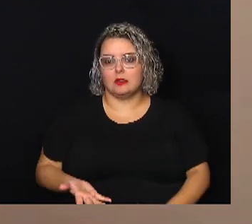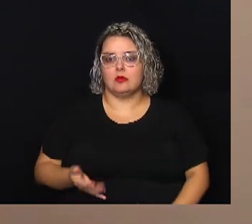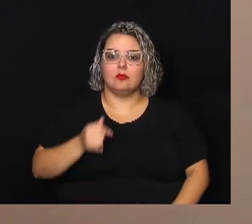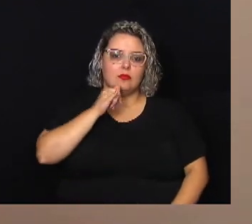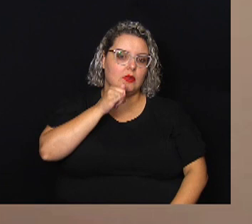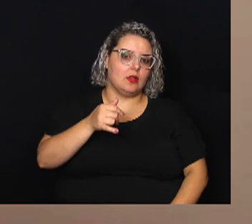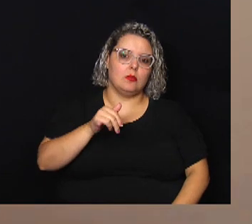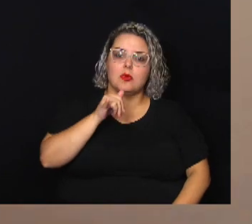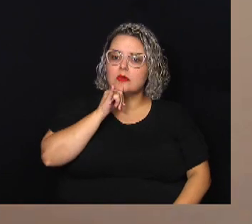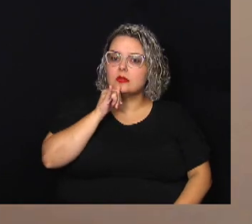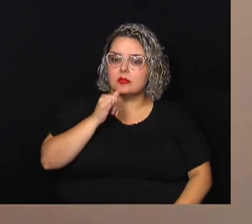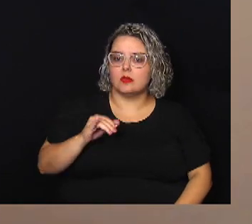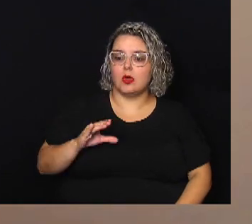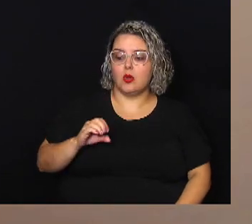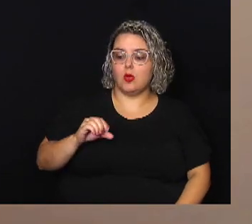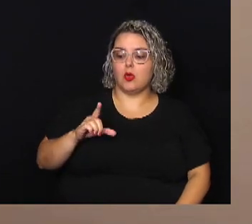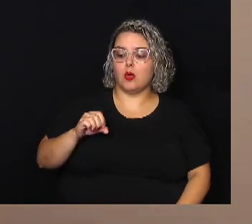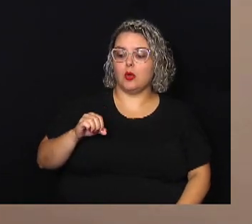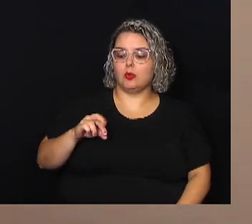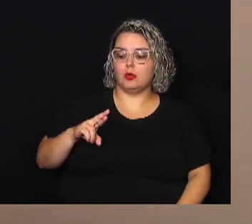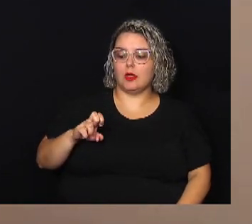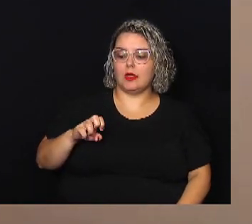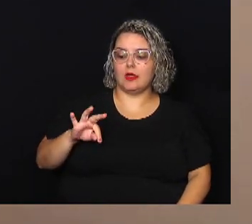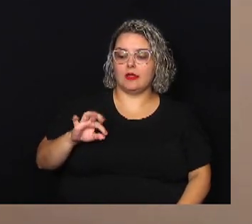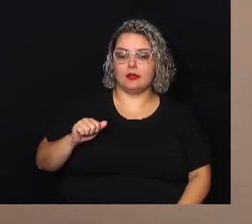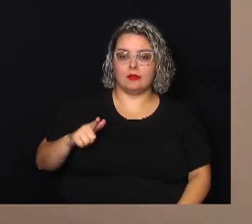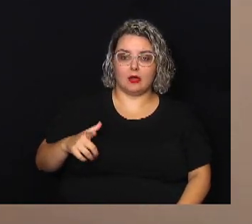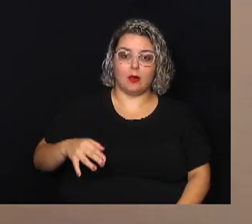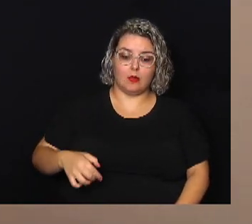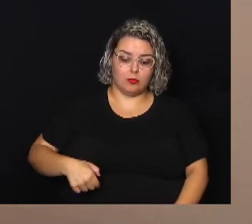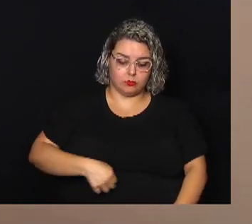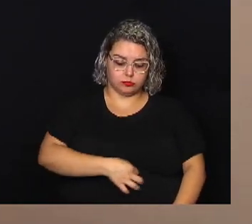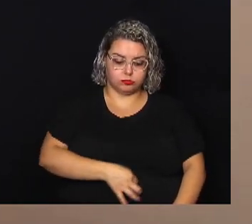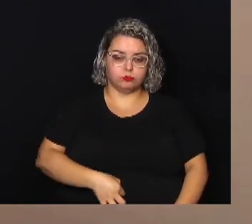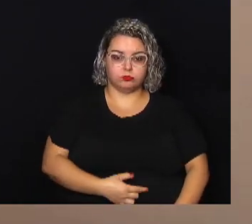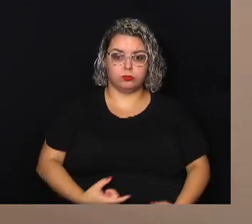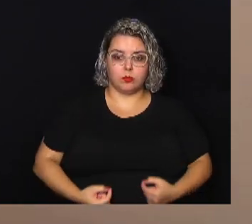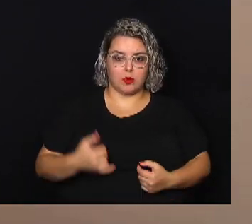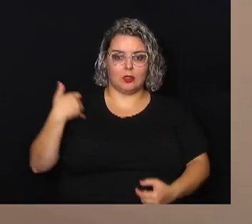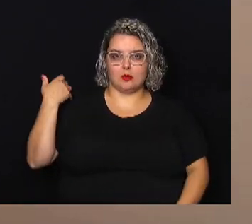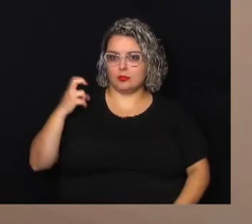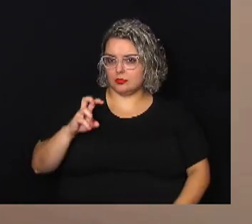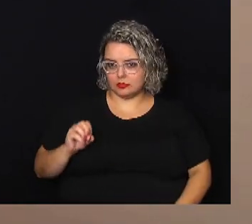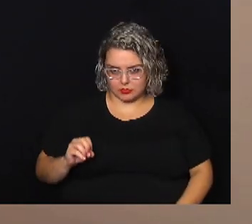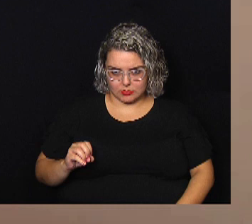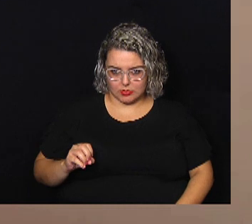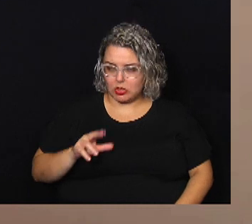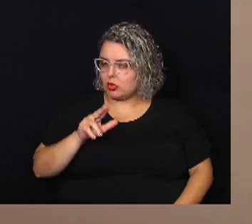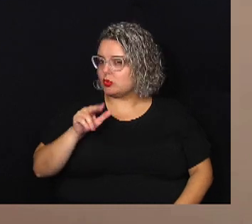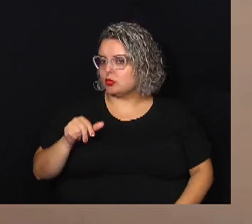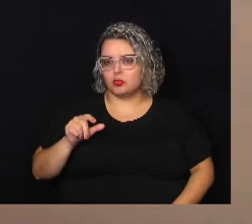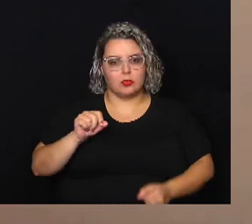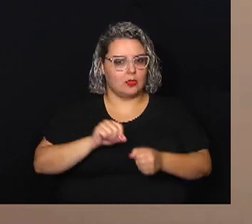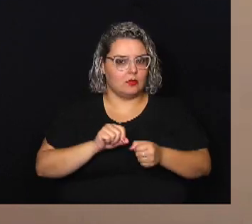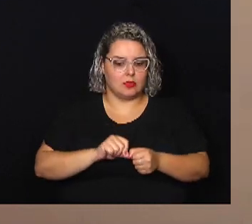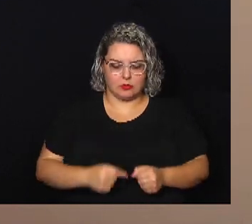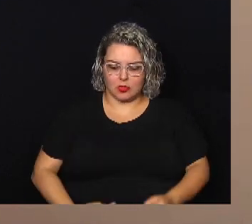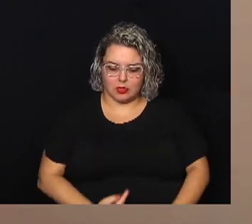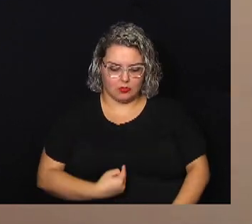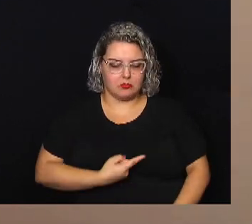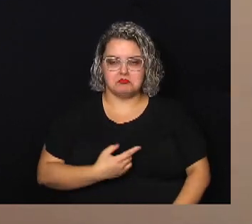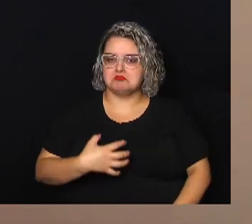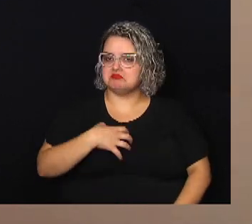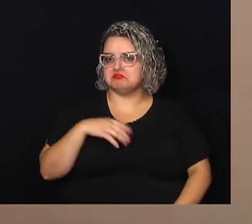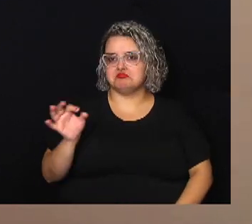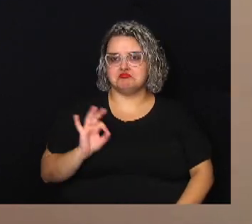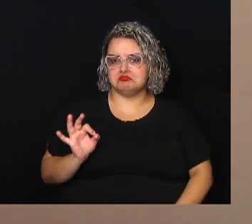exemplo, do câncer coloretal. É aquele paciente que chega com 50 anos, ele nunca fez uma colono, ele não tem nenhum sintoma de